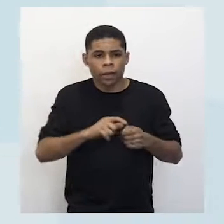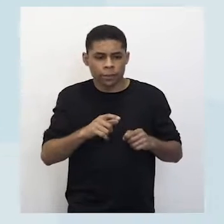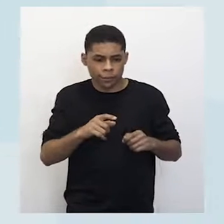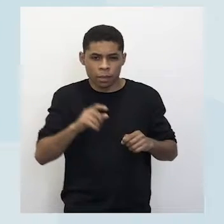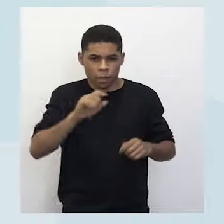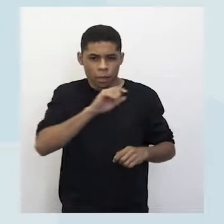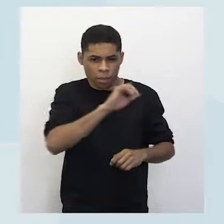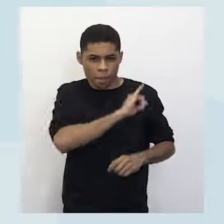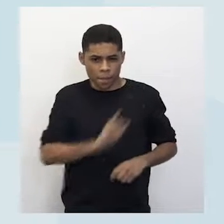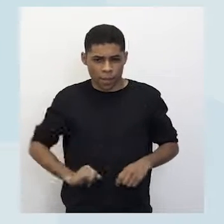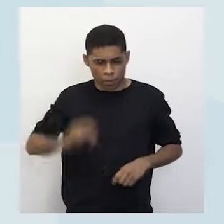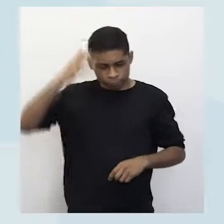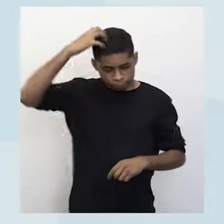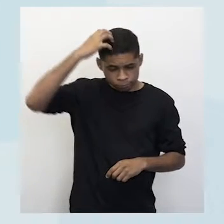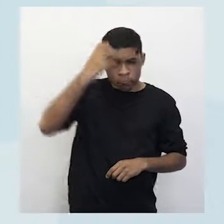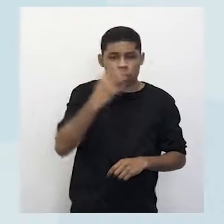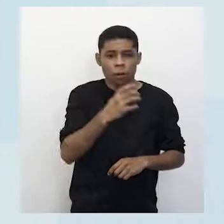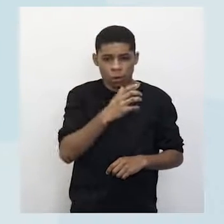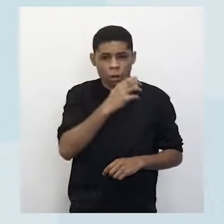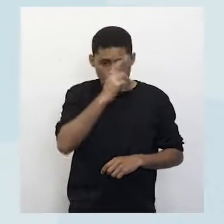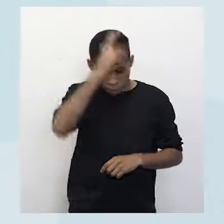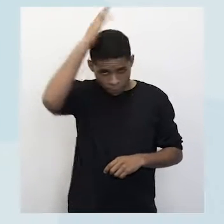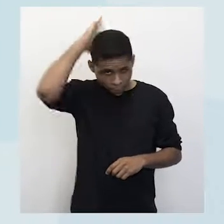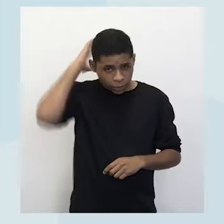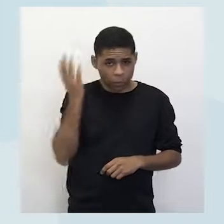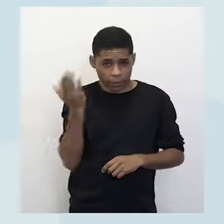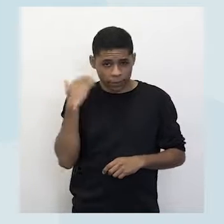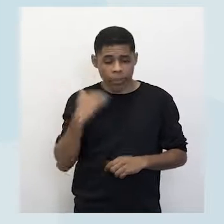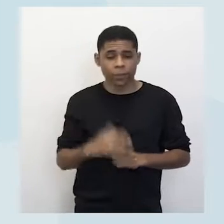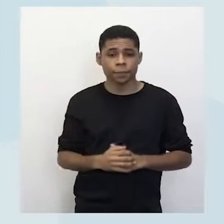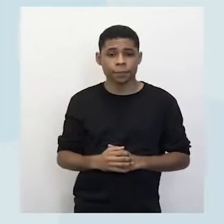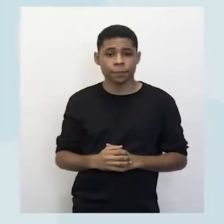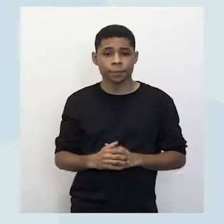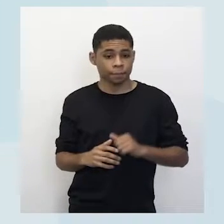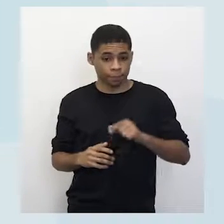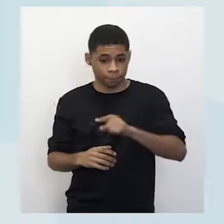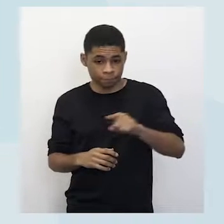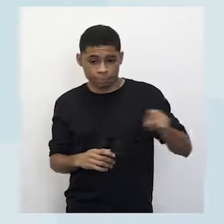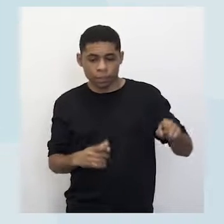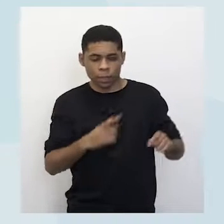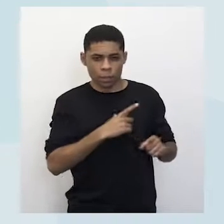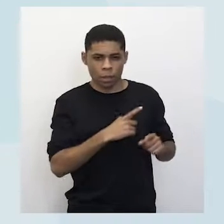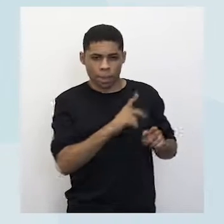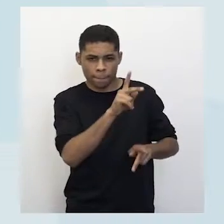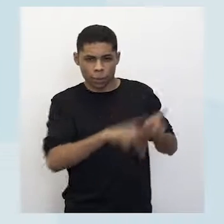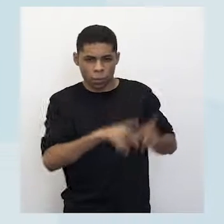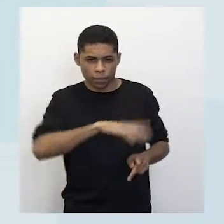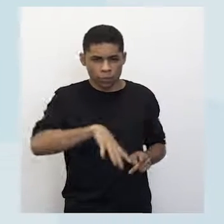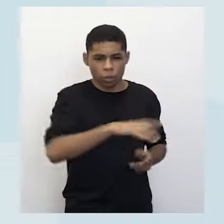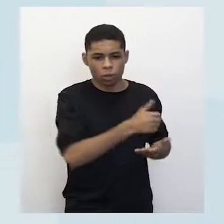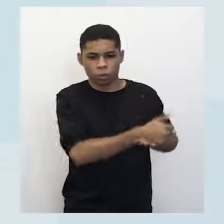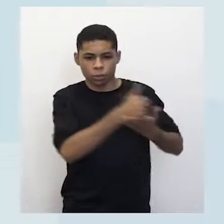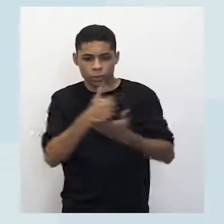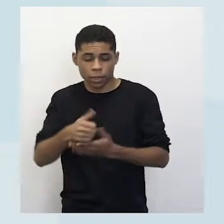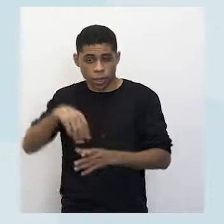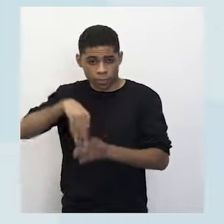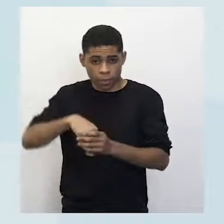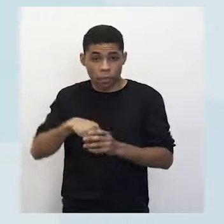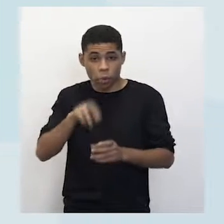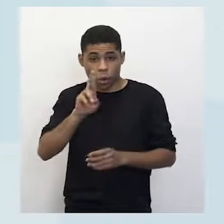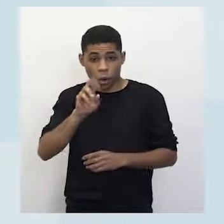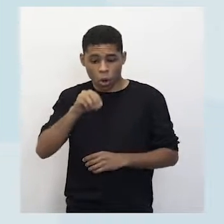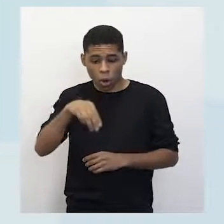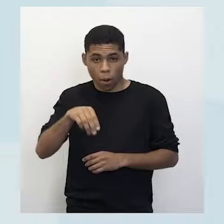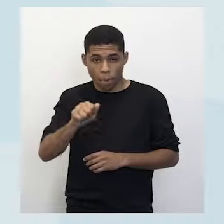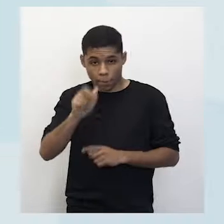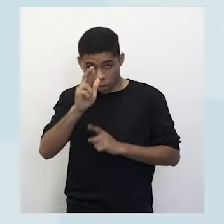Romano, com o ensejo ali das invasões germânicas, e tradições que esses povos germânicos trouxeram para dentro de Roma,